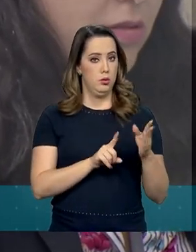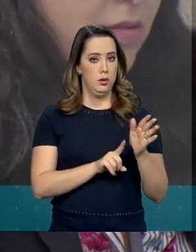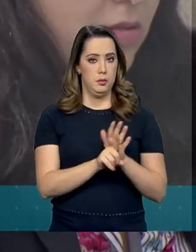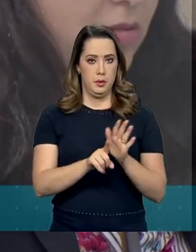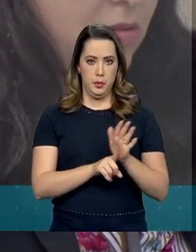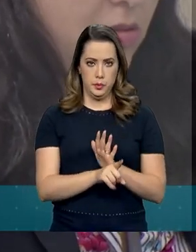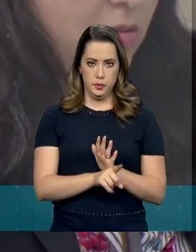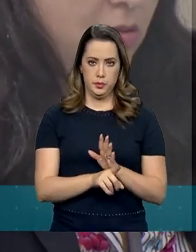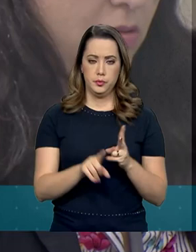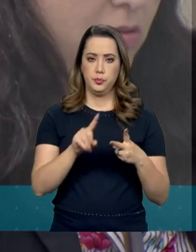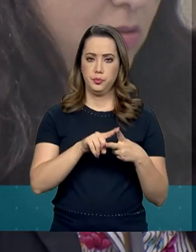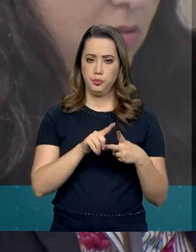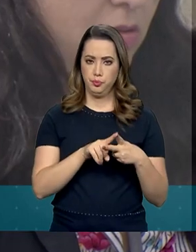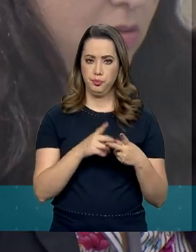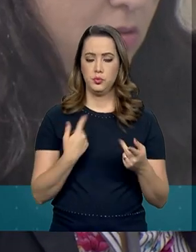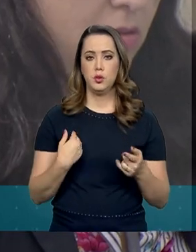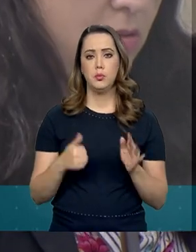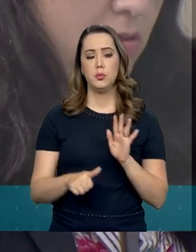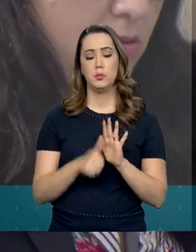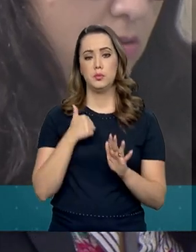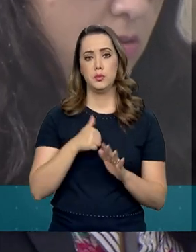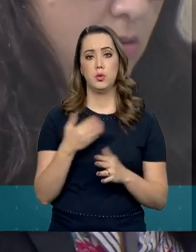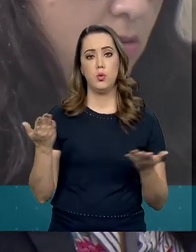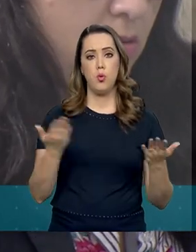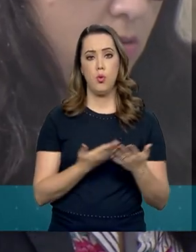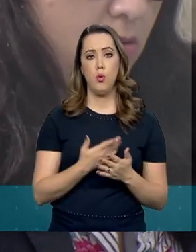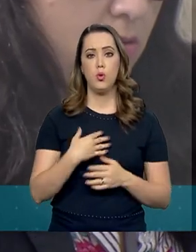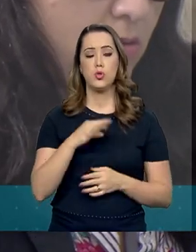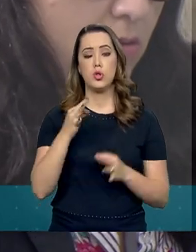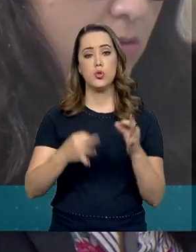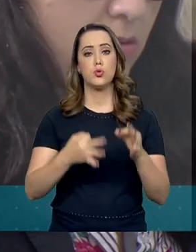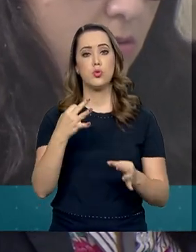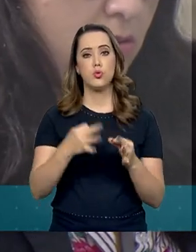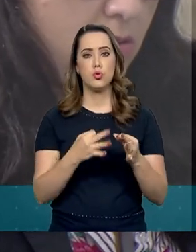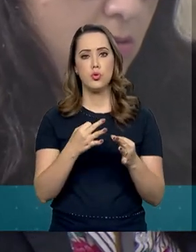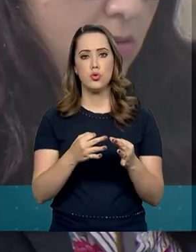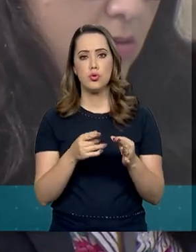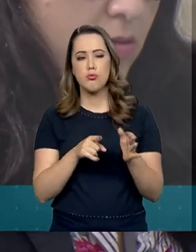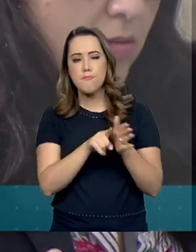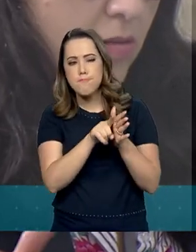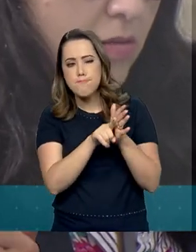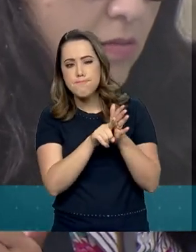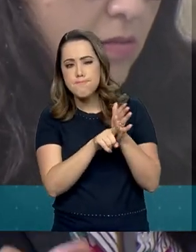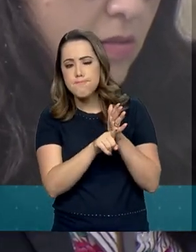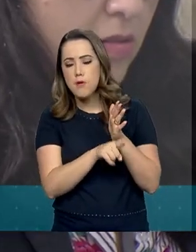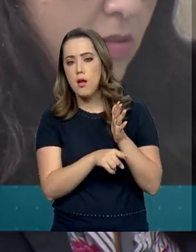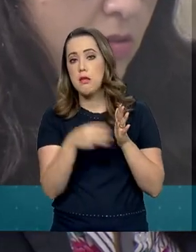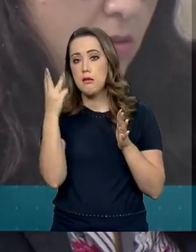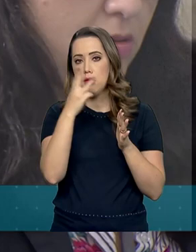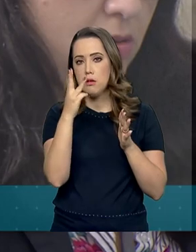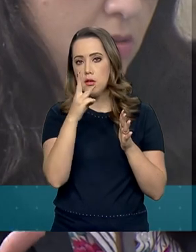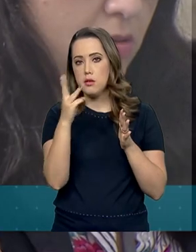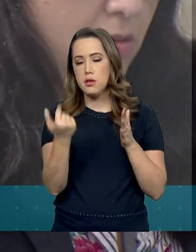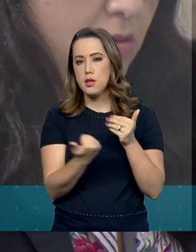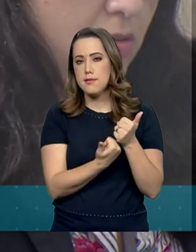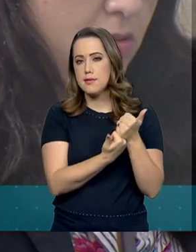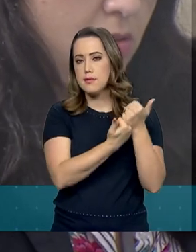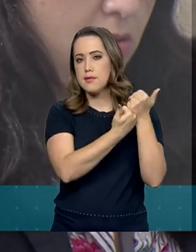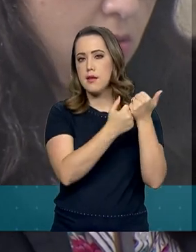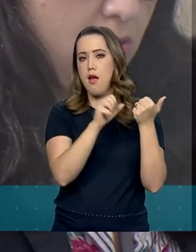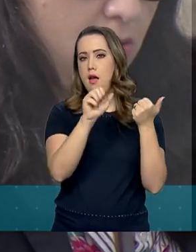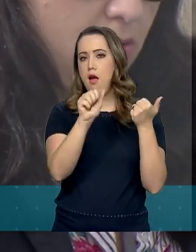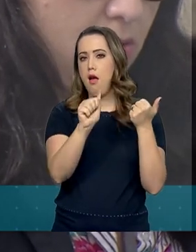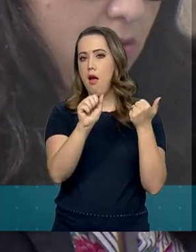indiciou os três assessores do ministro do turismo é entre as suspeitas há suspeitas de crime de falsidade ideológica apropriação e